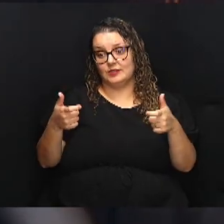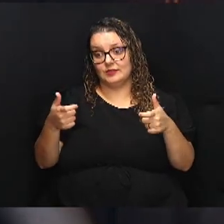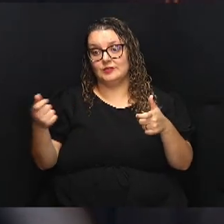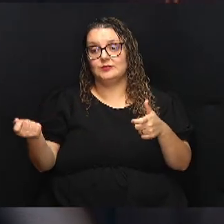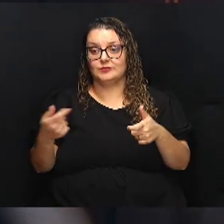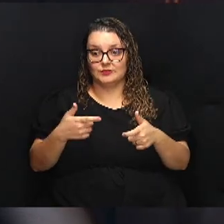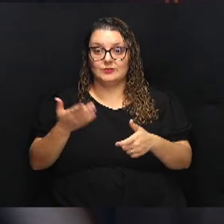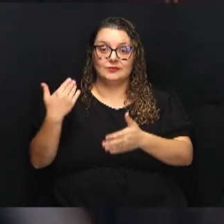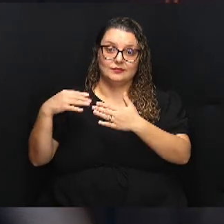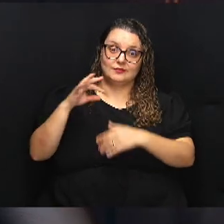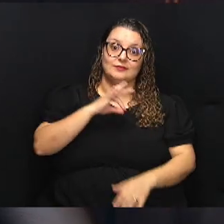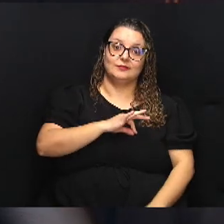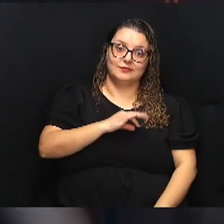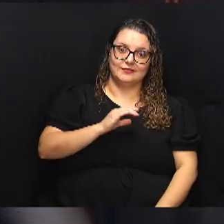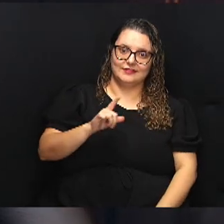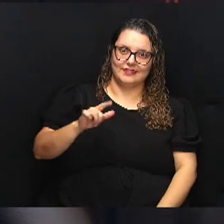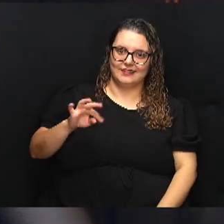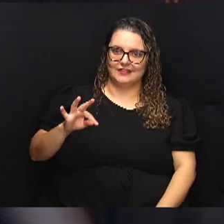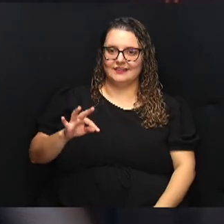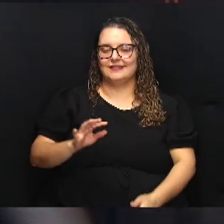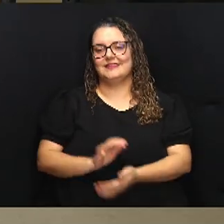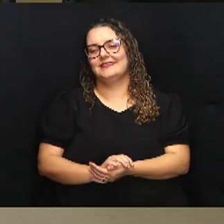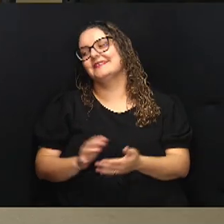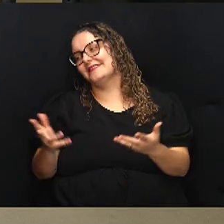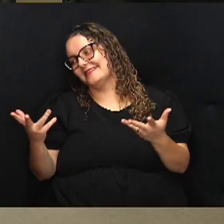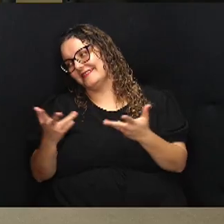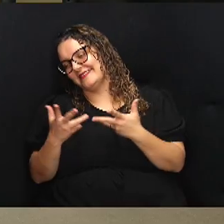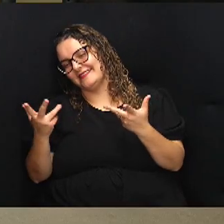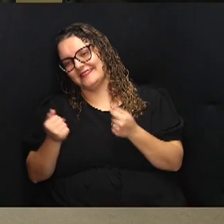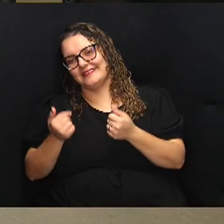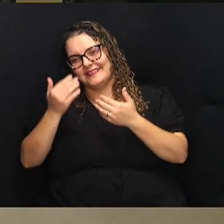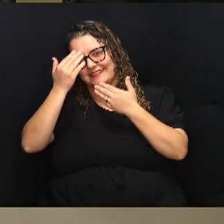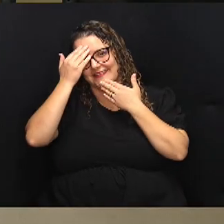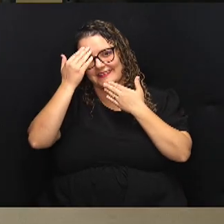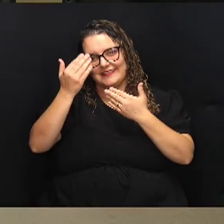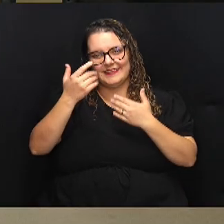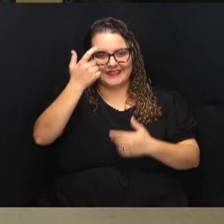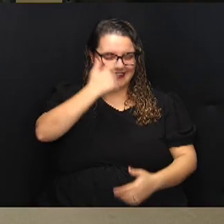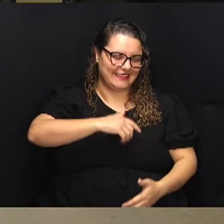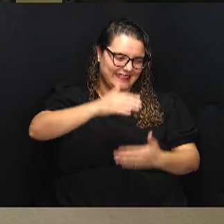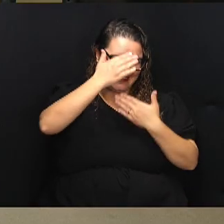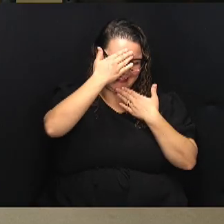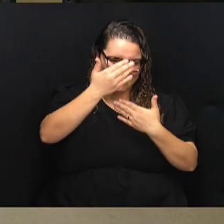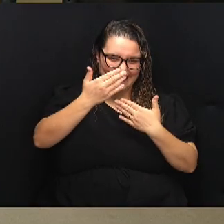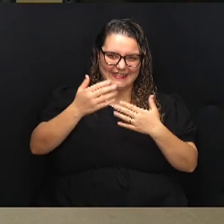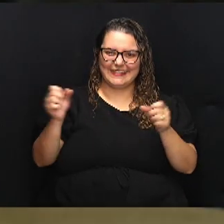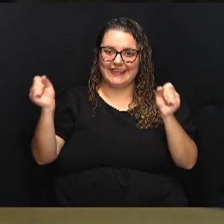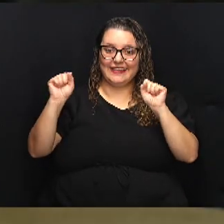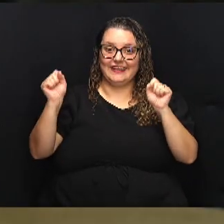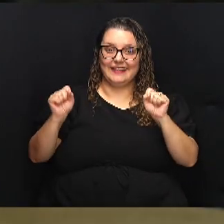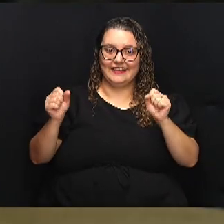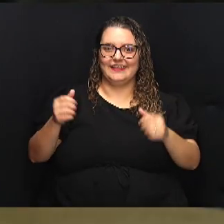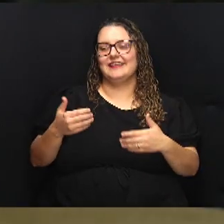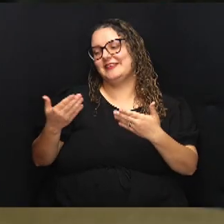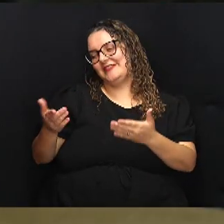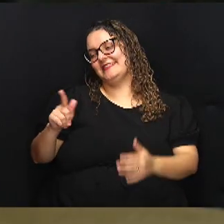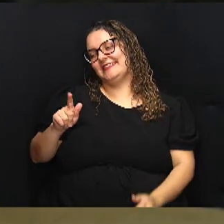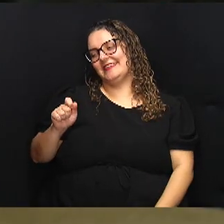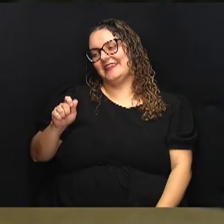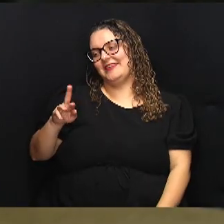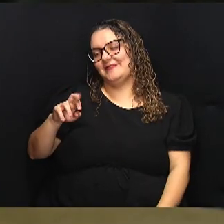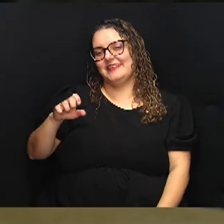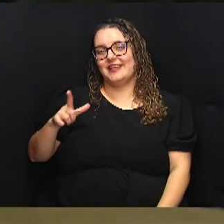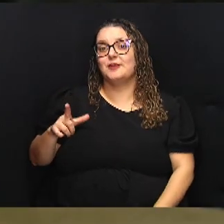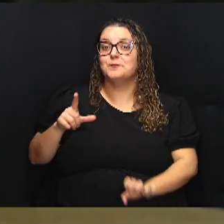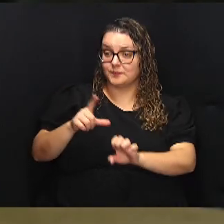talvez um salário CLT. Maravilhosa, obrigada pela Eu sua que agradeço. participação, adorei. E você, Gabriel,